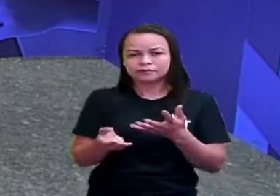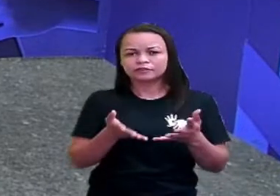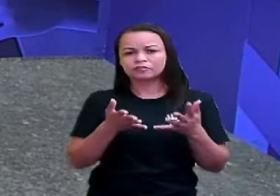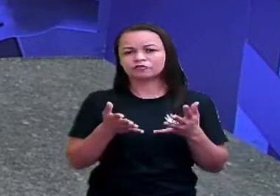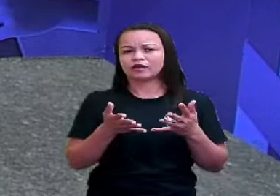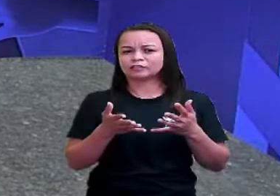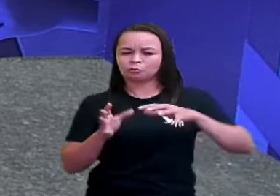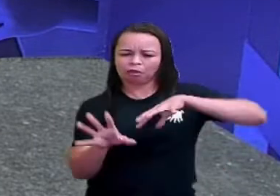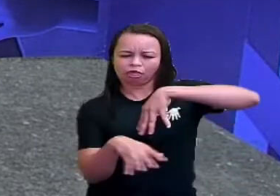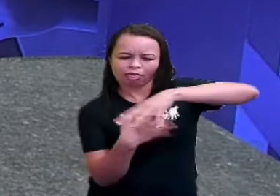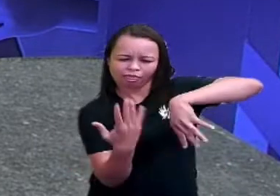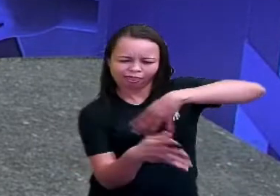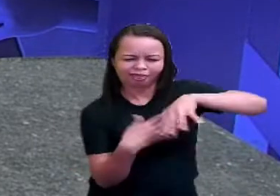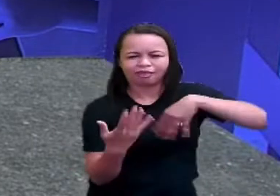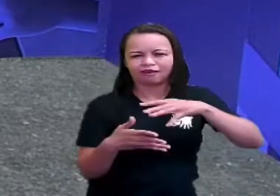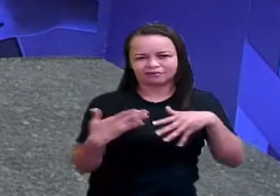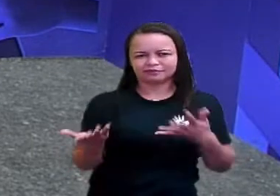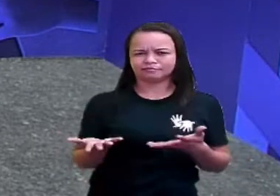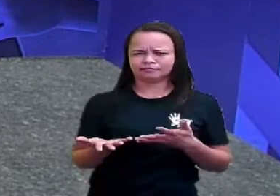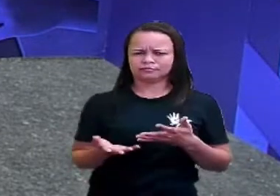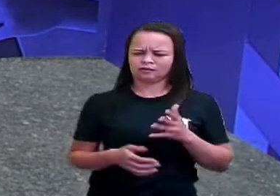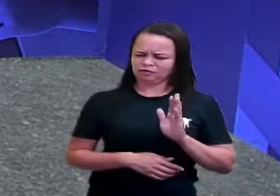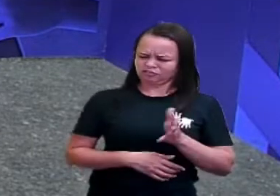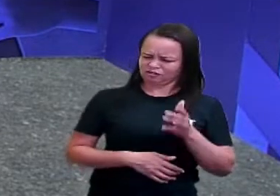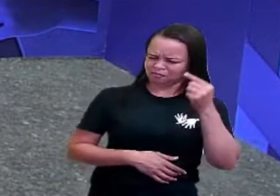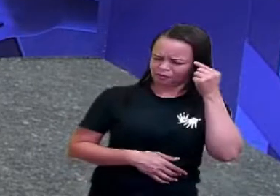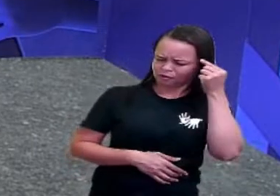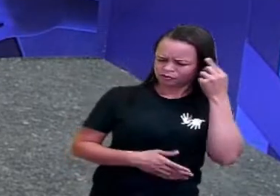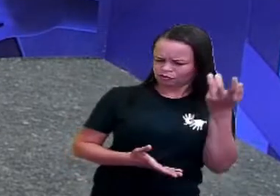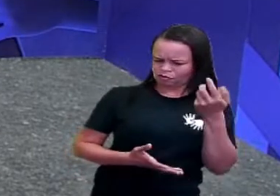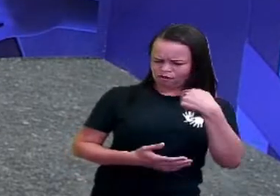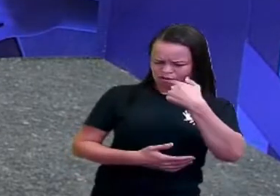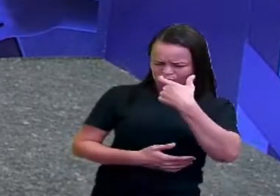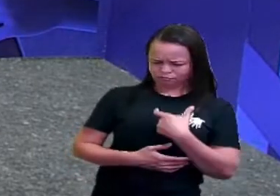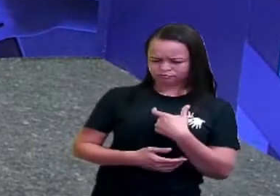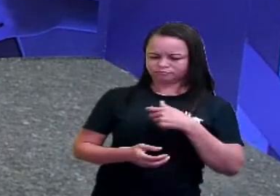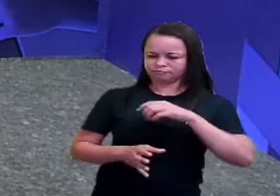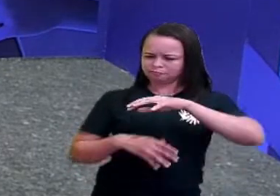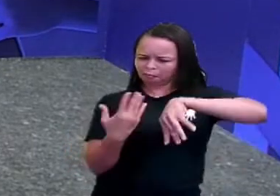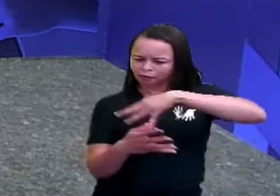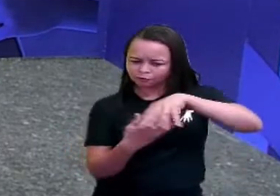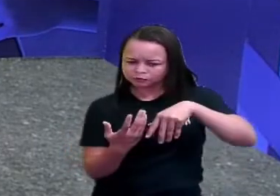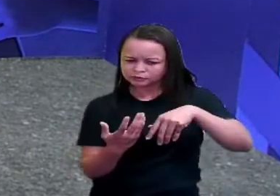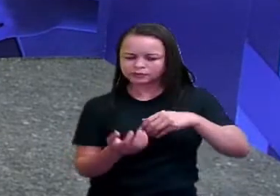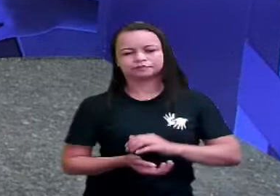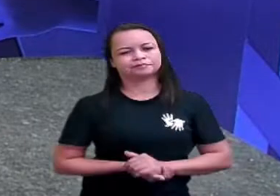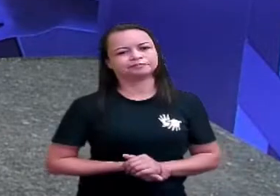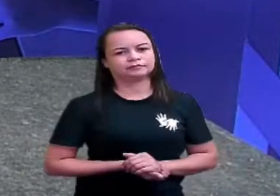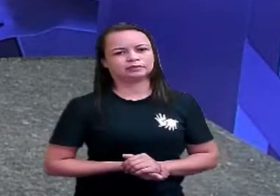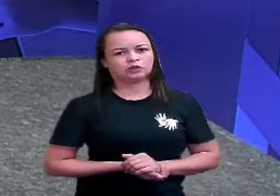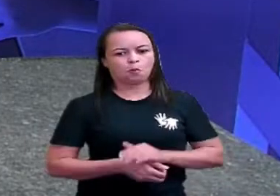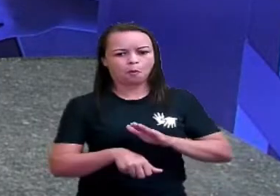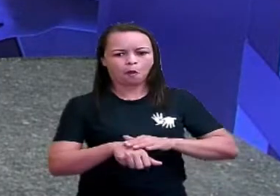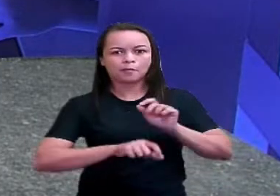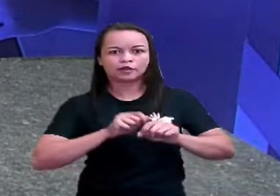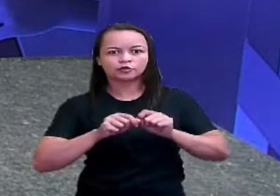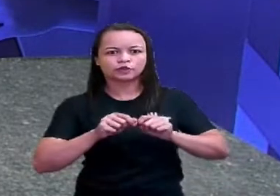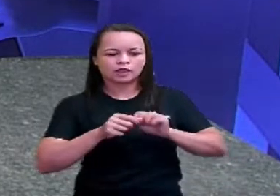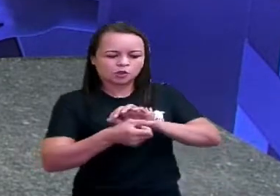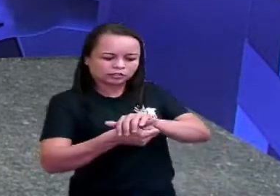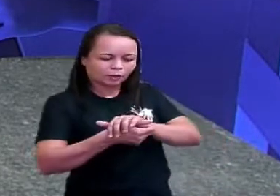muita bagunça. Já pensou eu fazendo bagunça? E nessa hora o jabuti teve uma